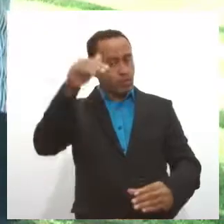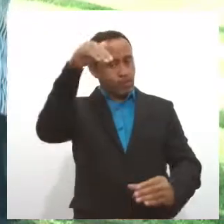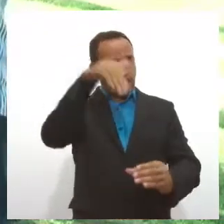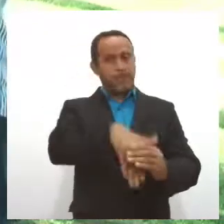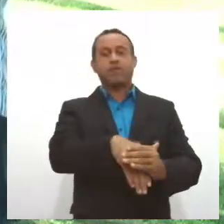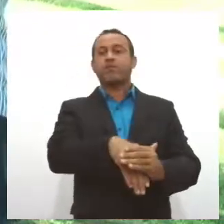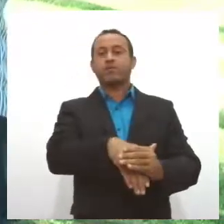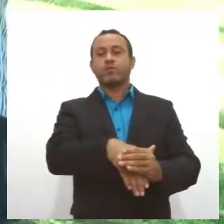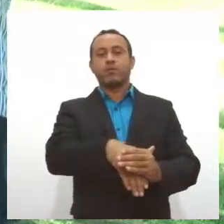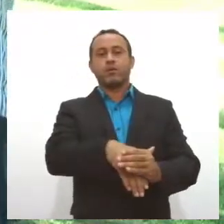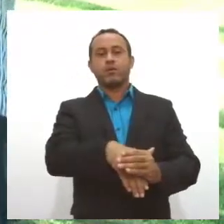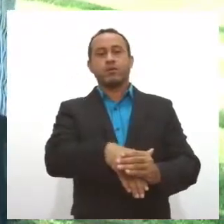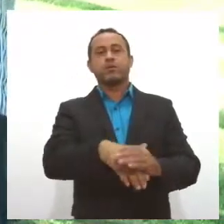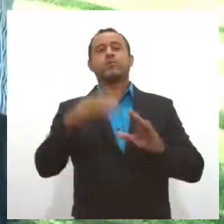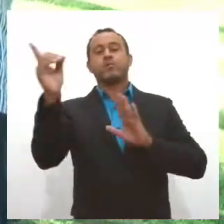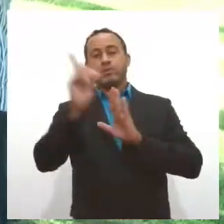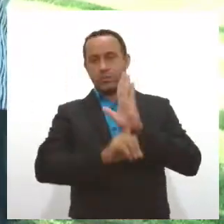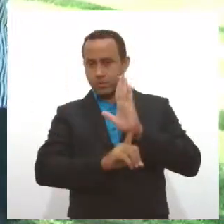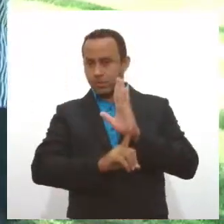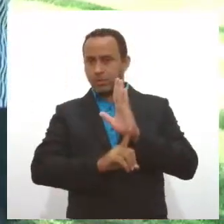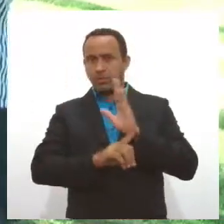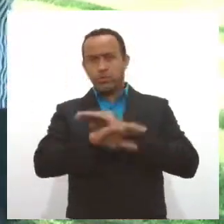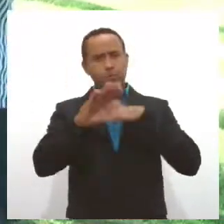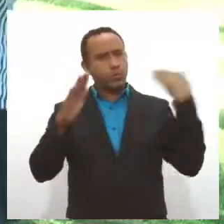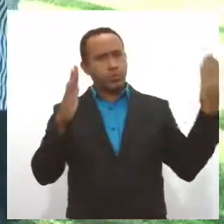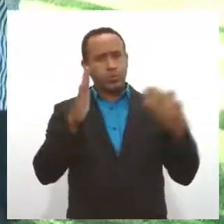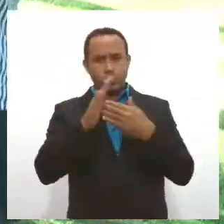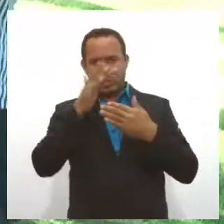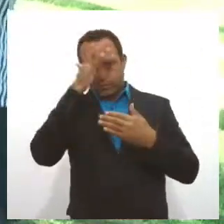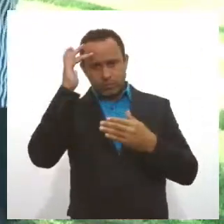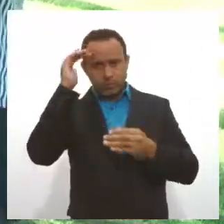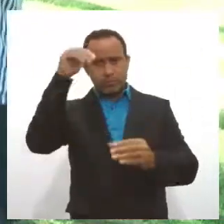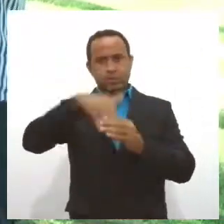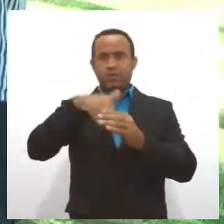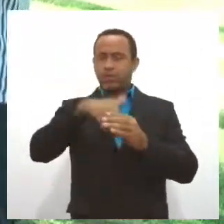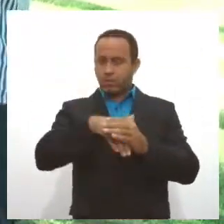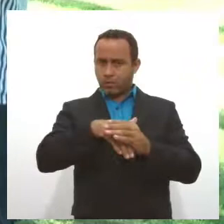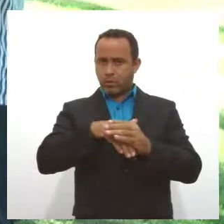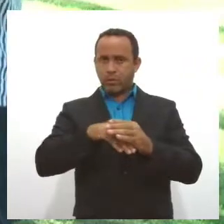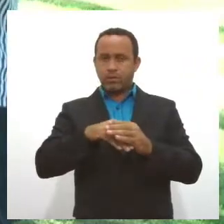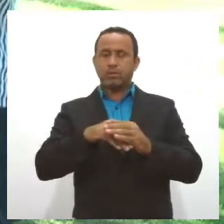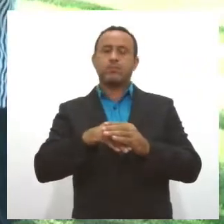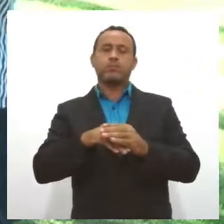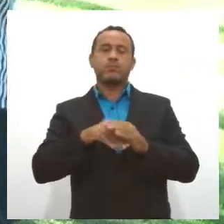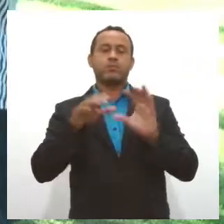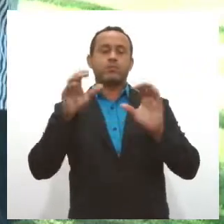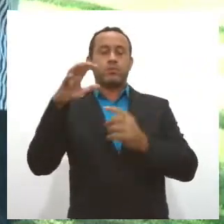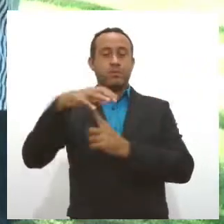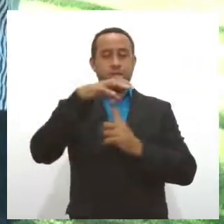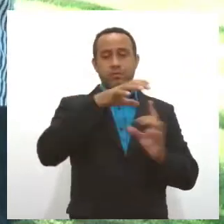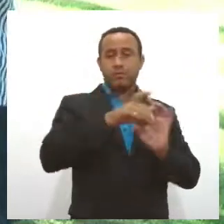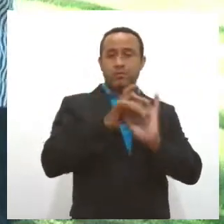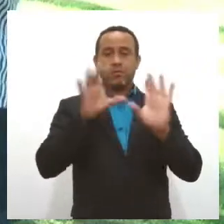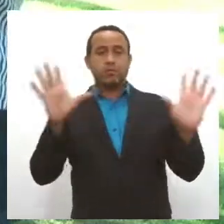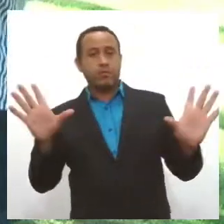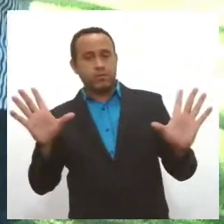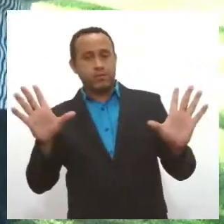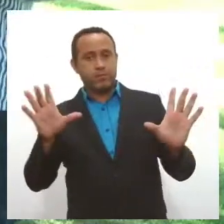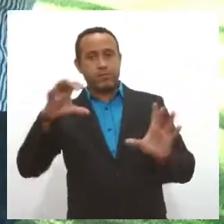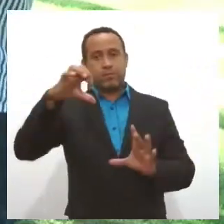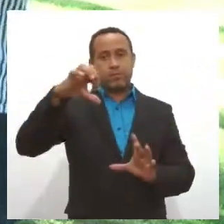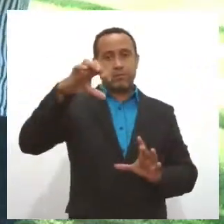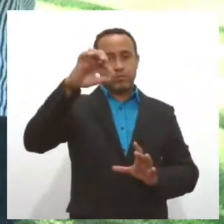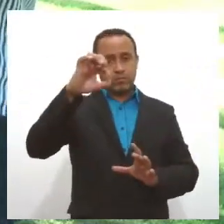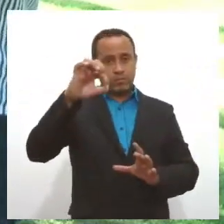proporcionar, né, esse direito de exercer a cidadania de todas essas pessoas, principalmente da Feira Livre, que as Feiras Livres, 90%